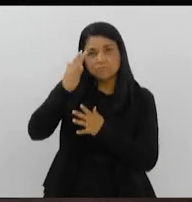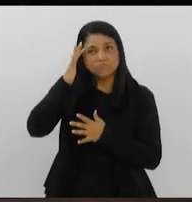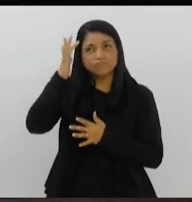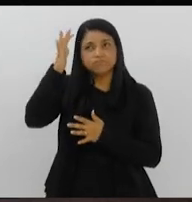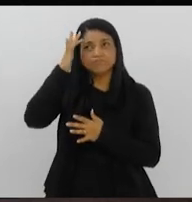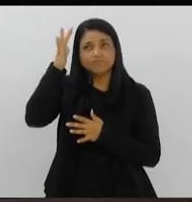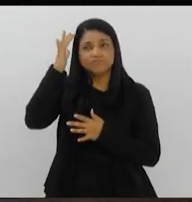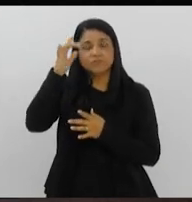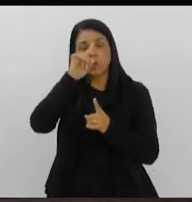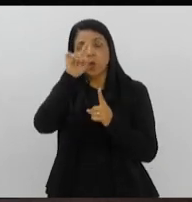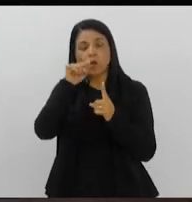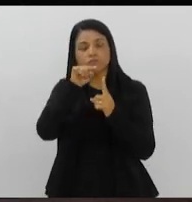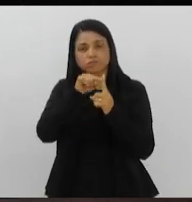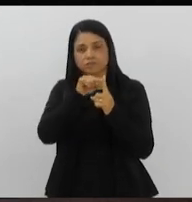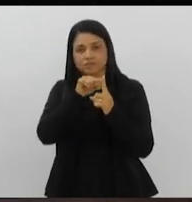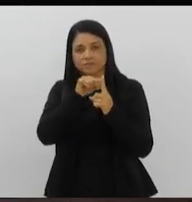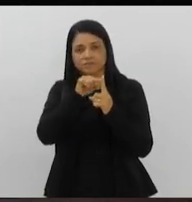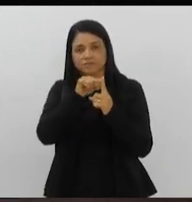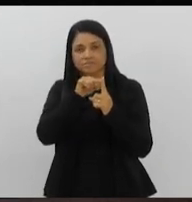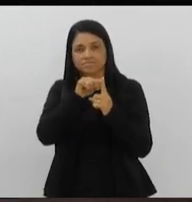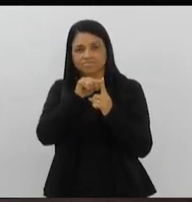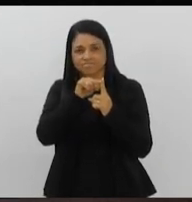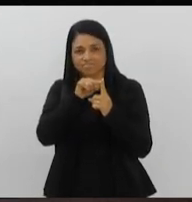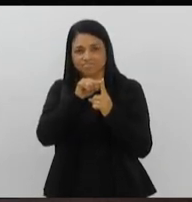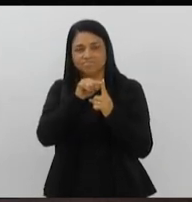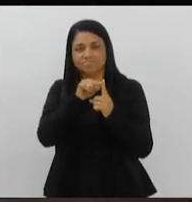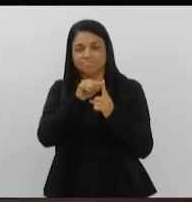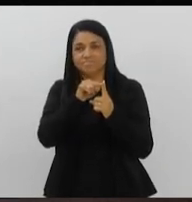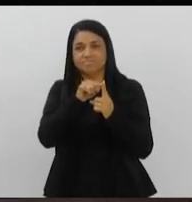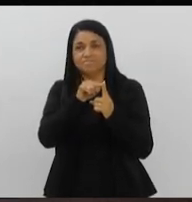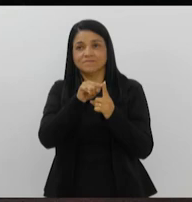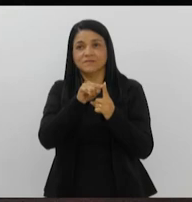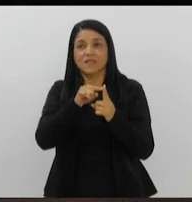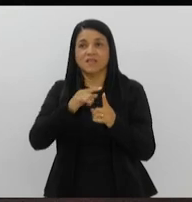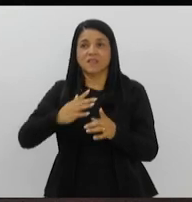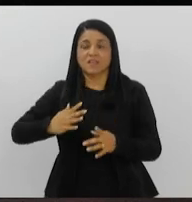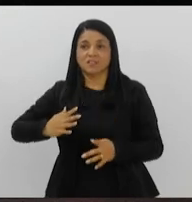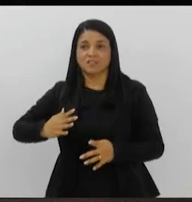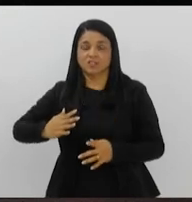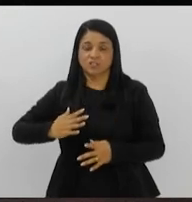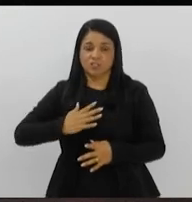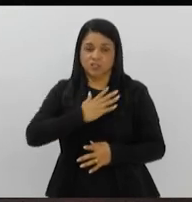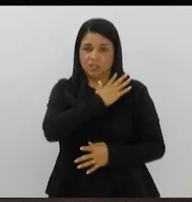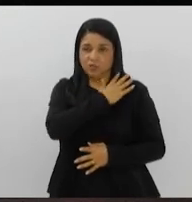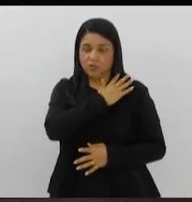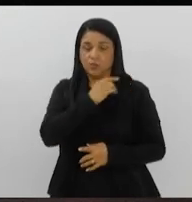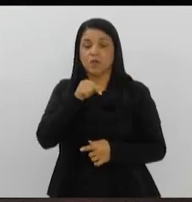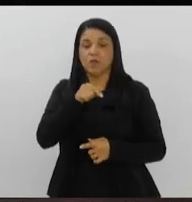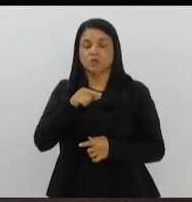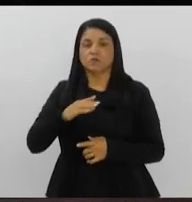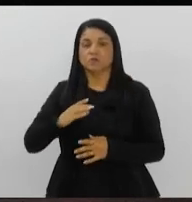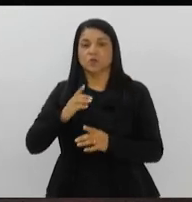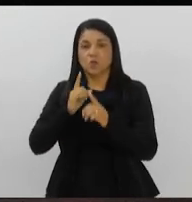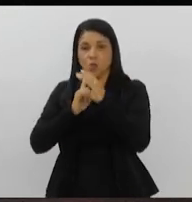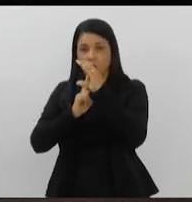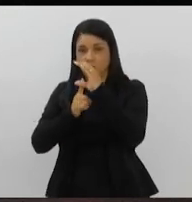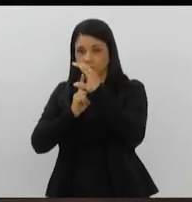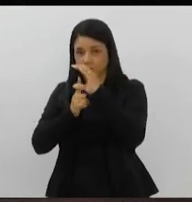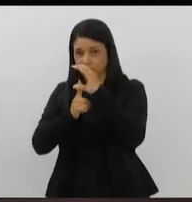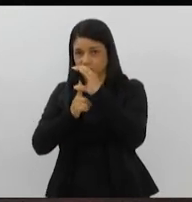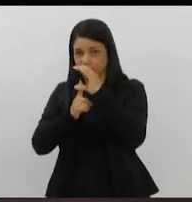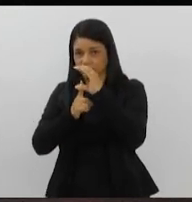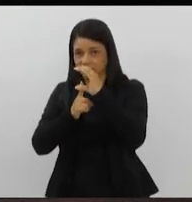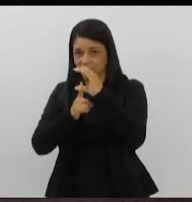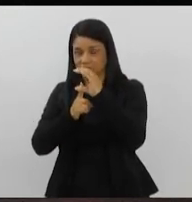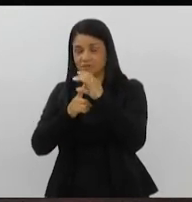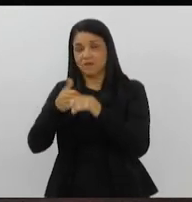qual há de se combater. Né? Na ditadura, os inimigos objetivos eram os comunistas. Durante